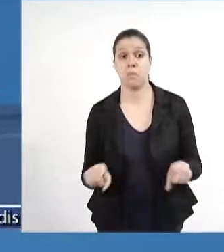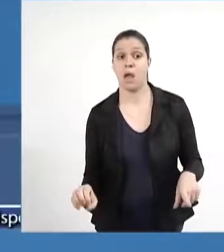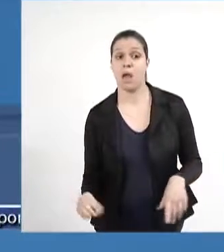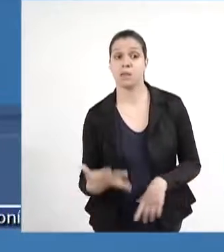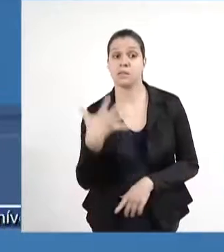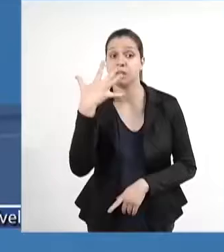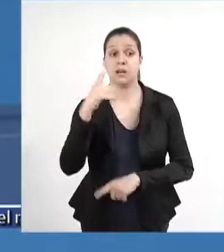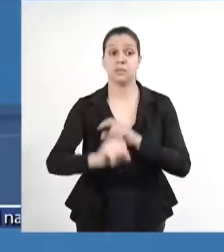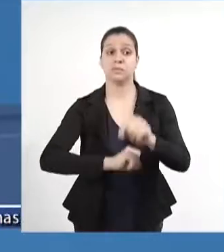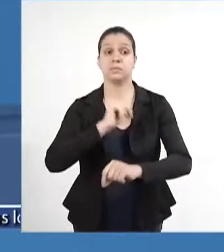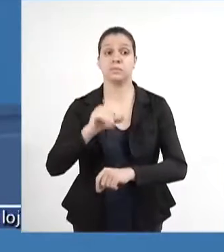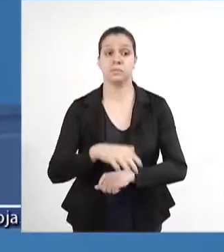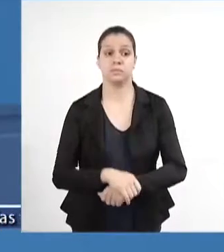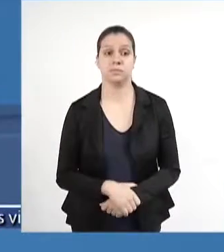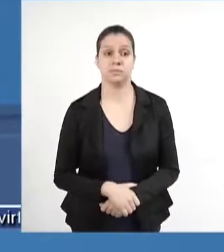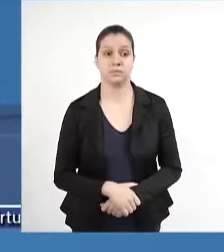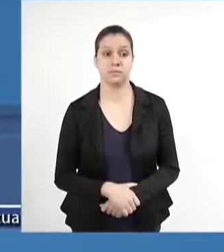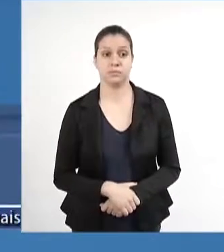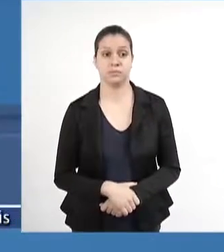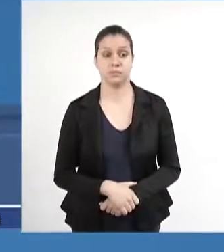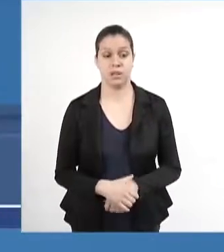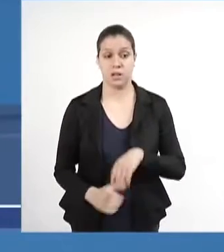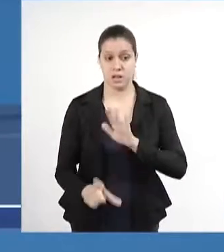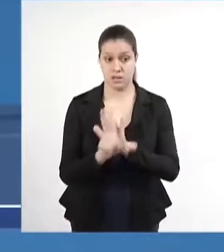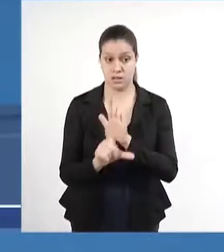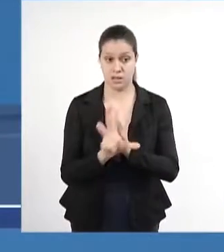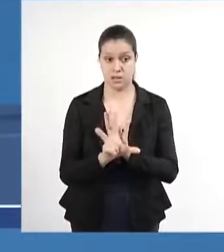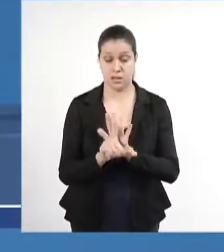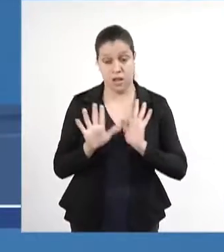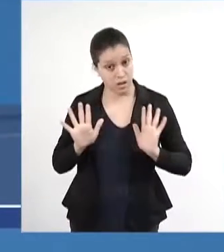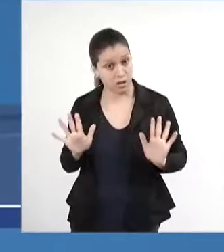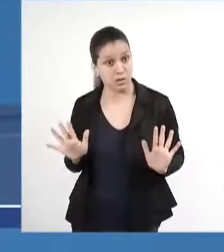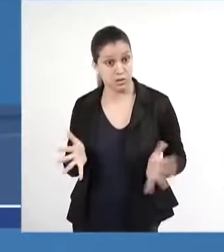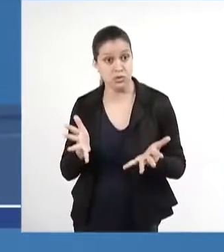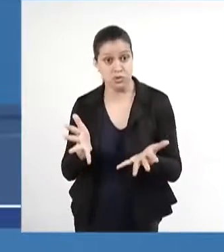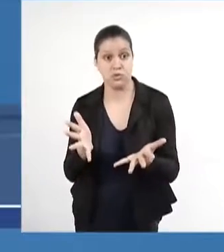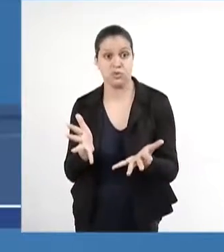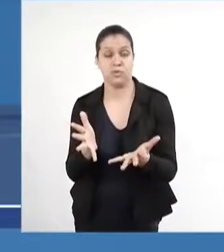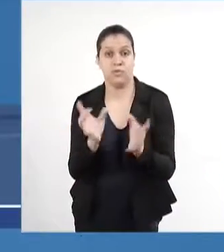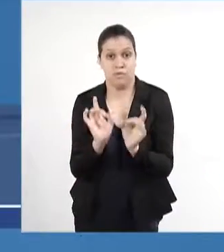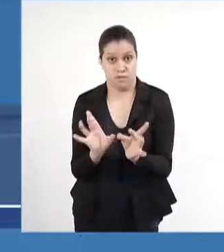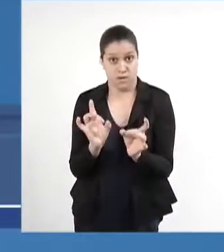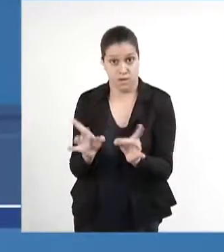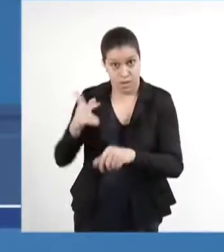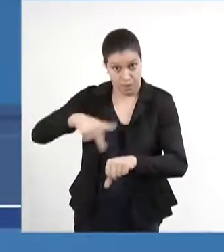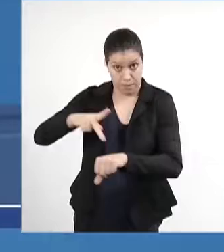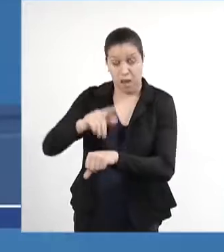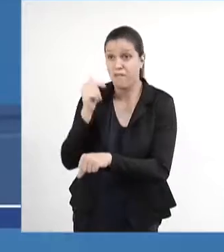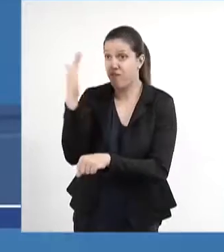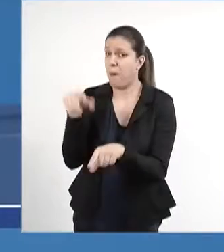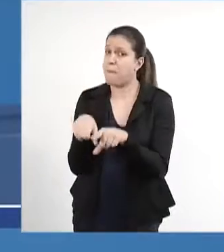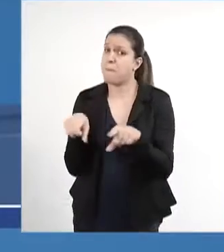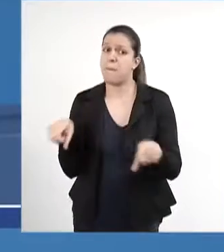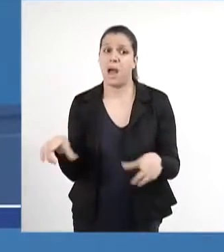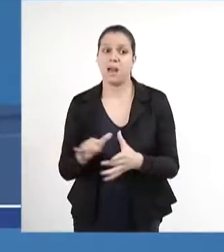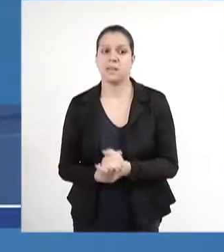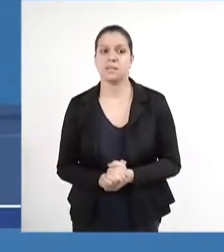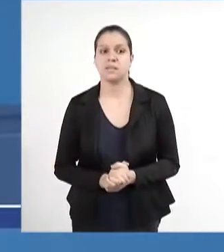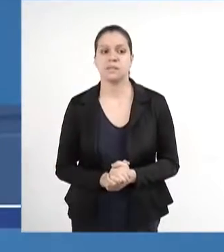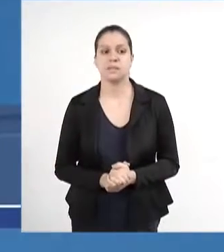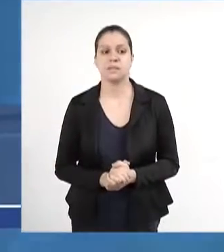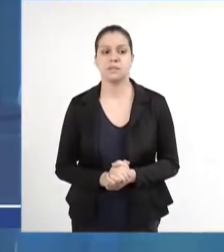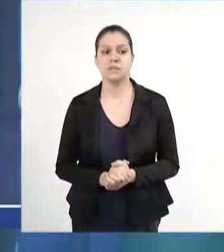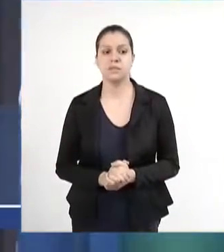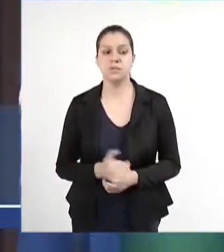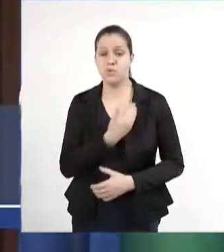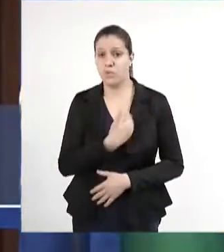que a lei favoreceu, incentivou a exportação, porém, a contrapartida do